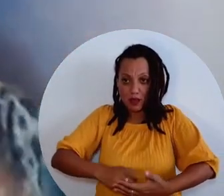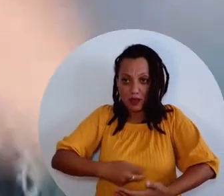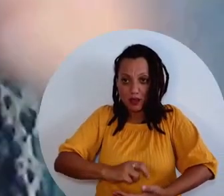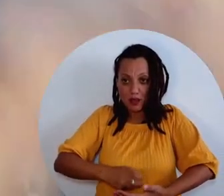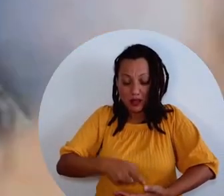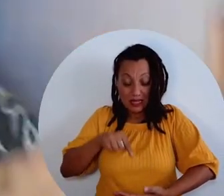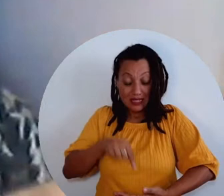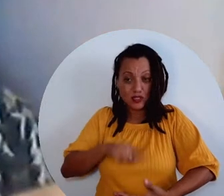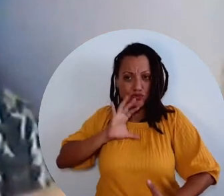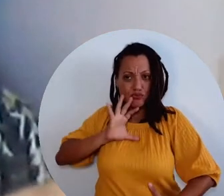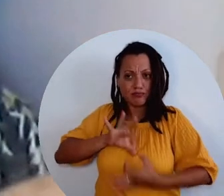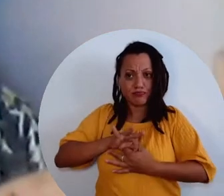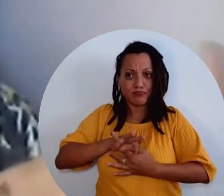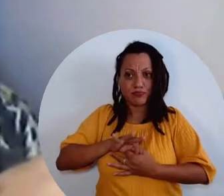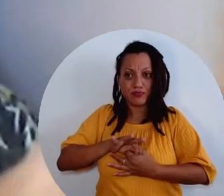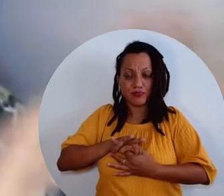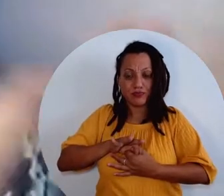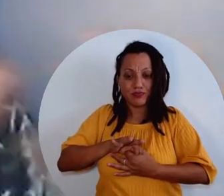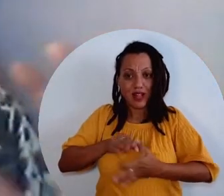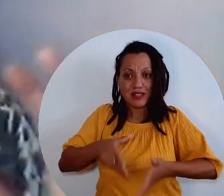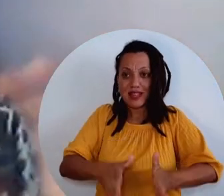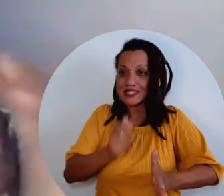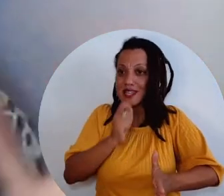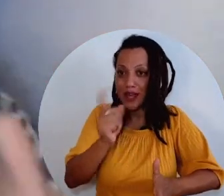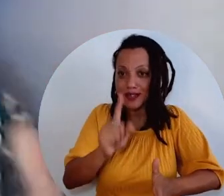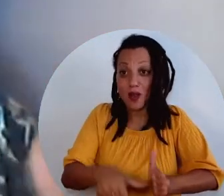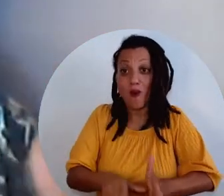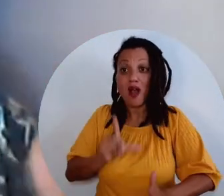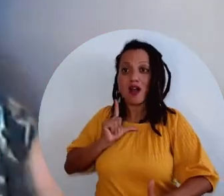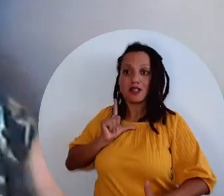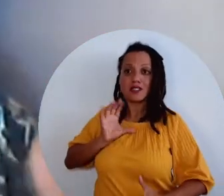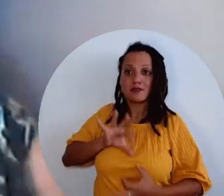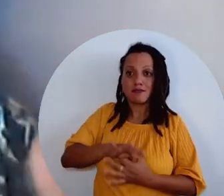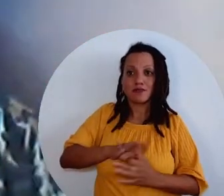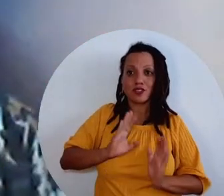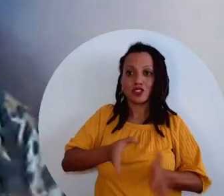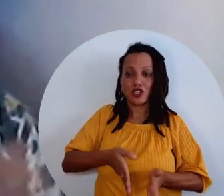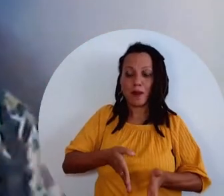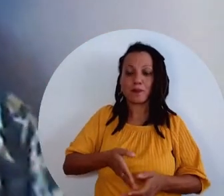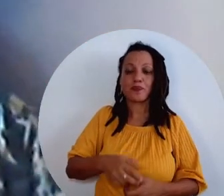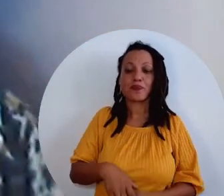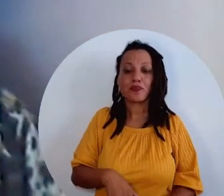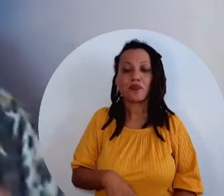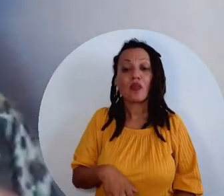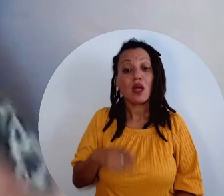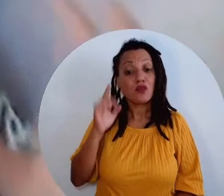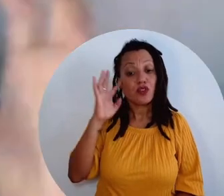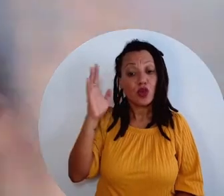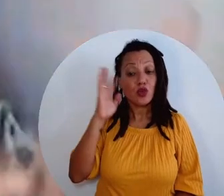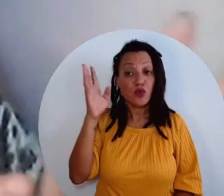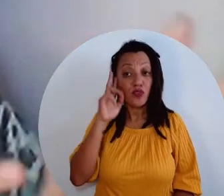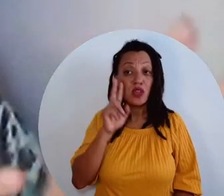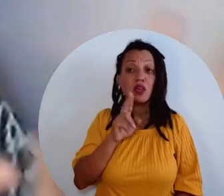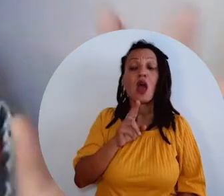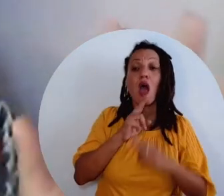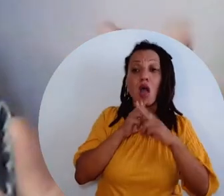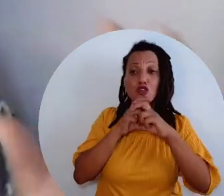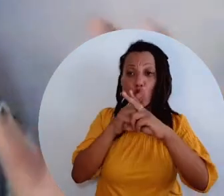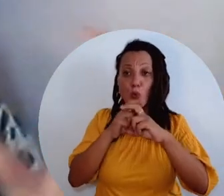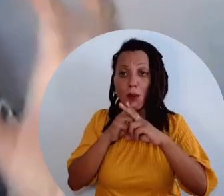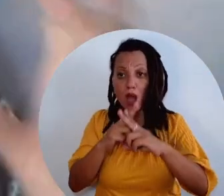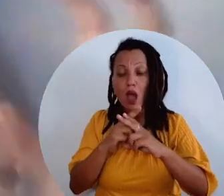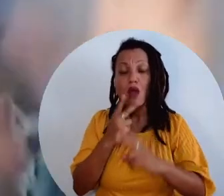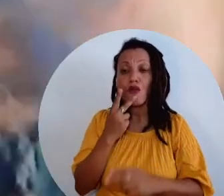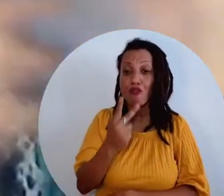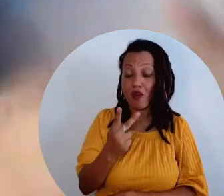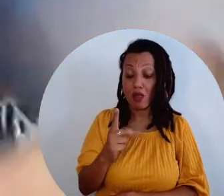ligação pré-nascimento. Então, inclusive, os yorubás, que é a filosofia da Oyeronke, os yorubais